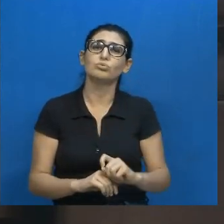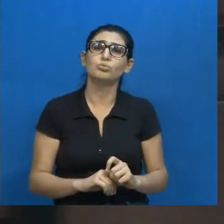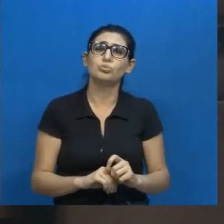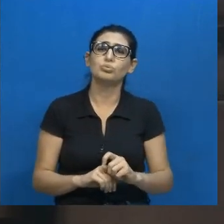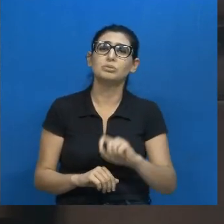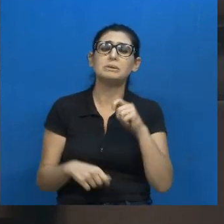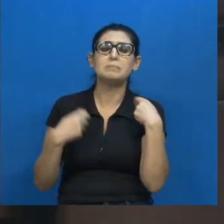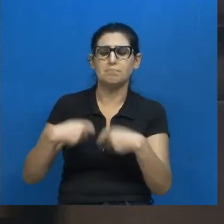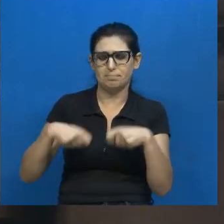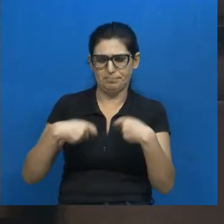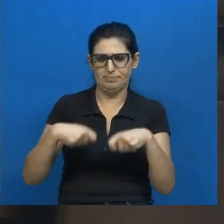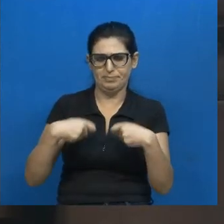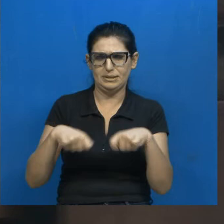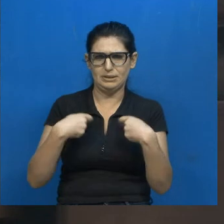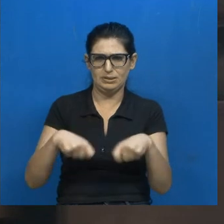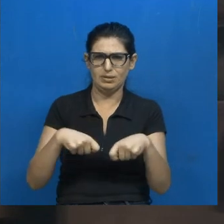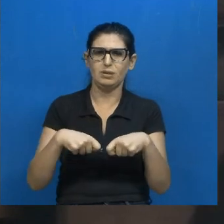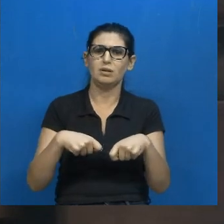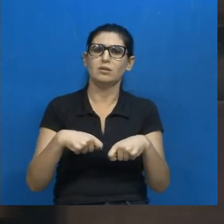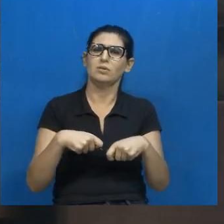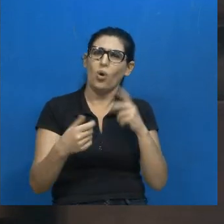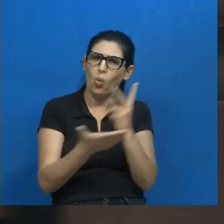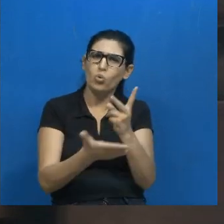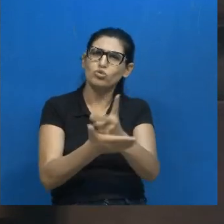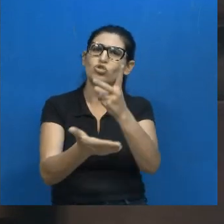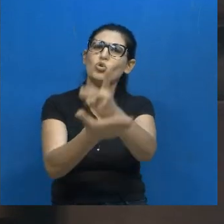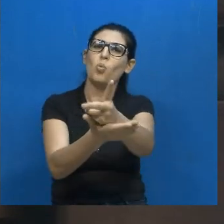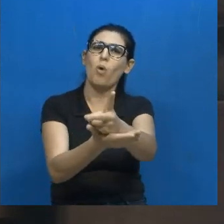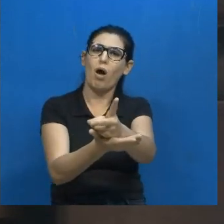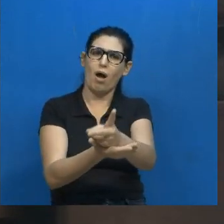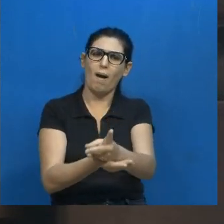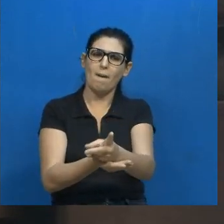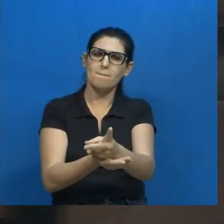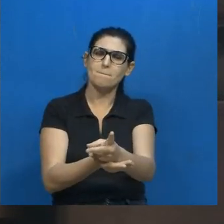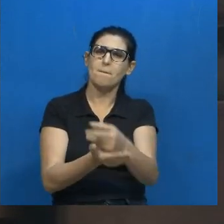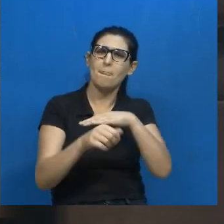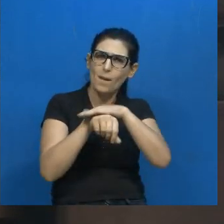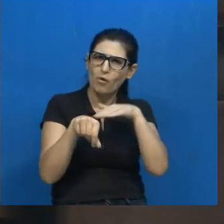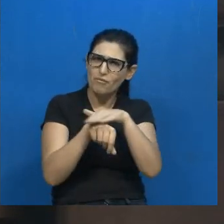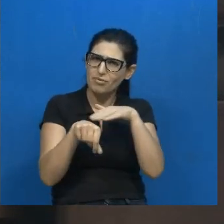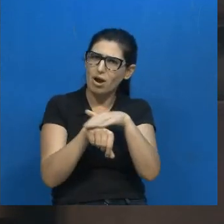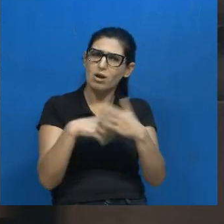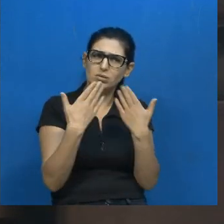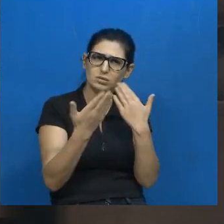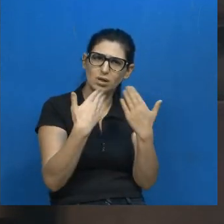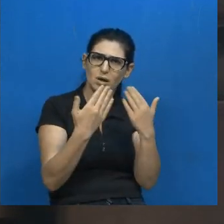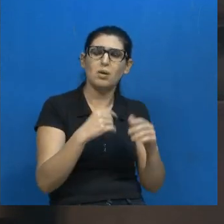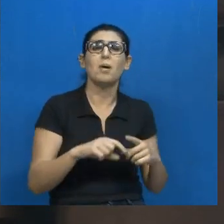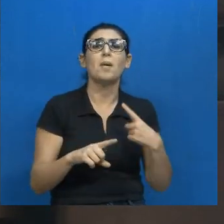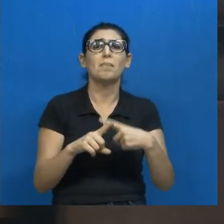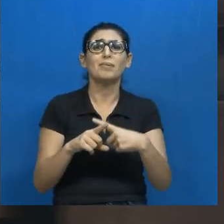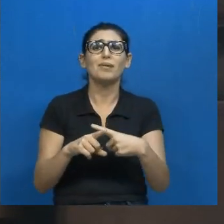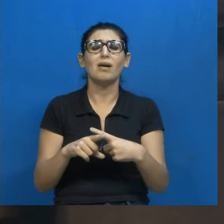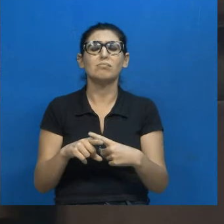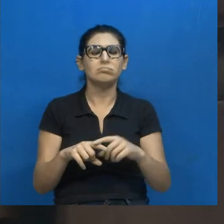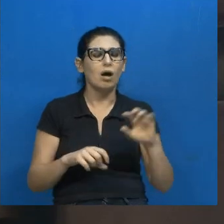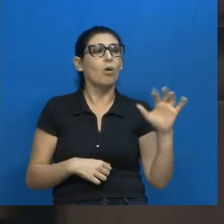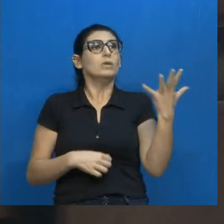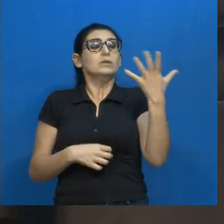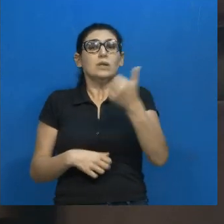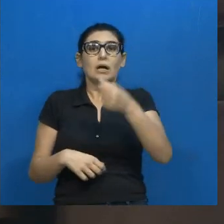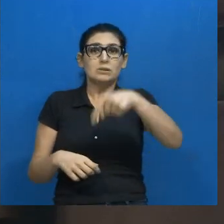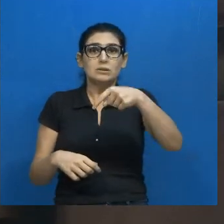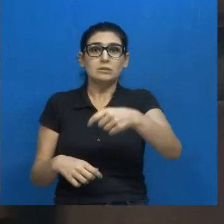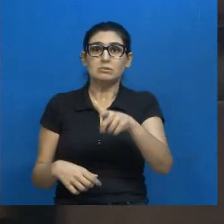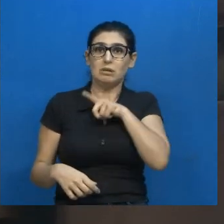ampliar essa discussão, porque aqui surgiu uns 10 problemas aqui